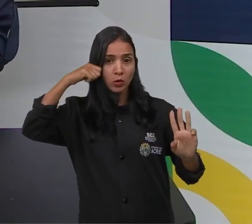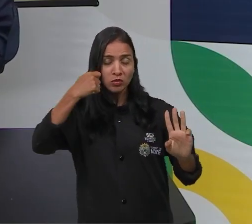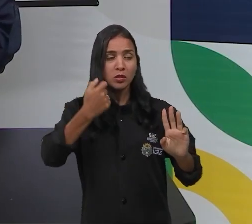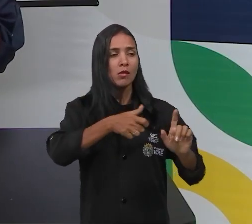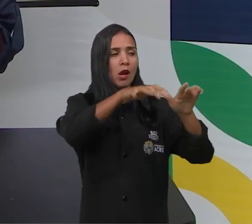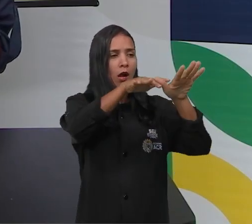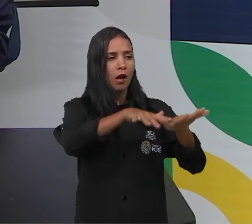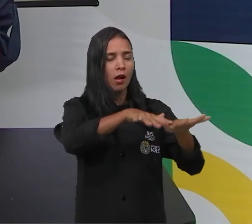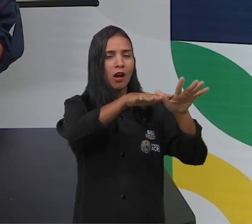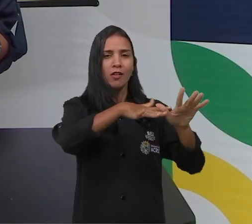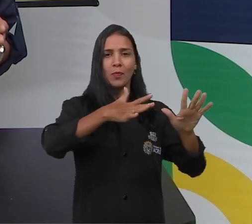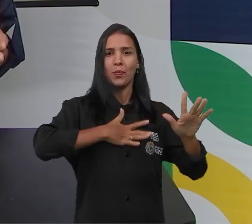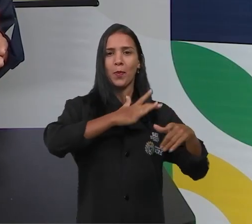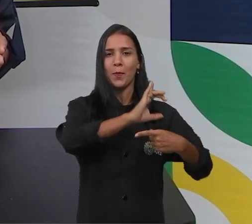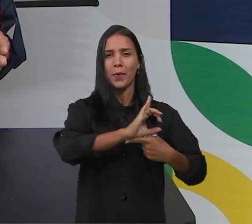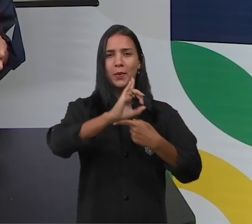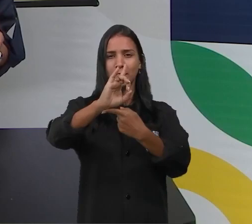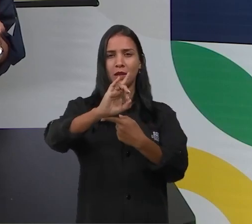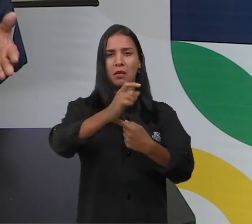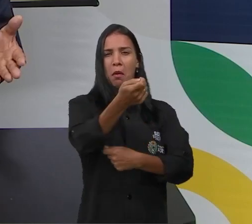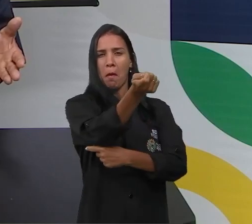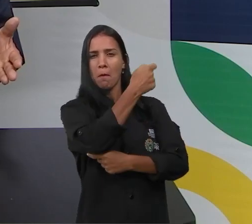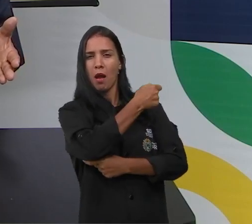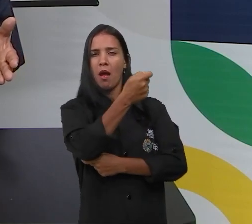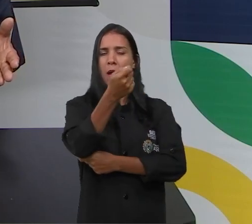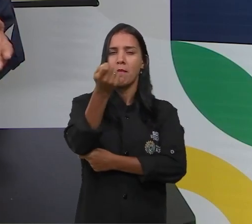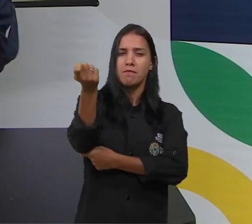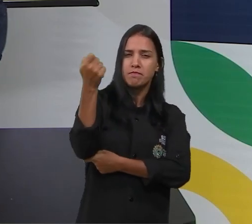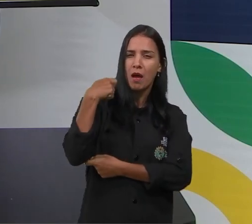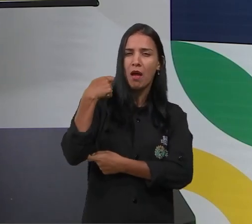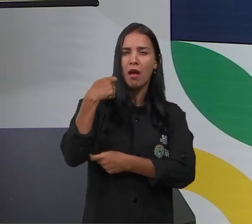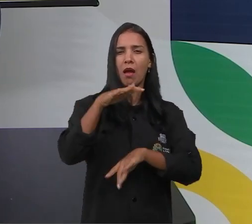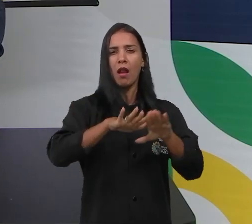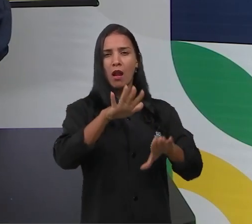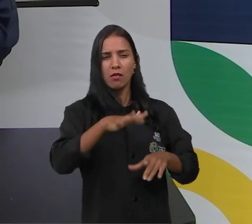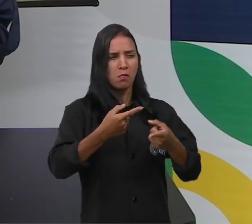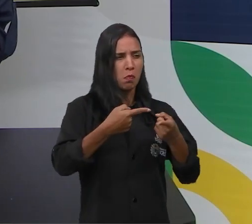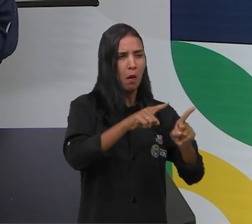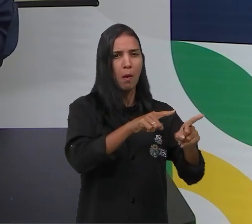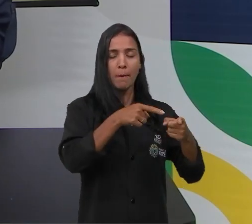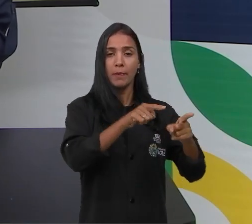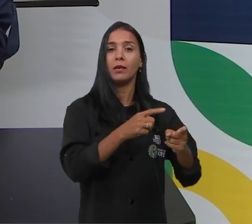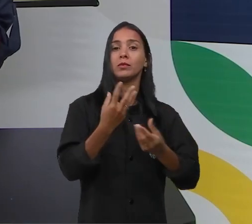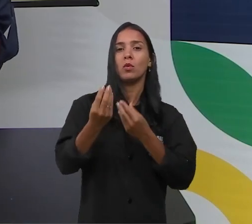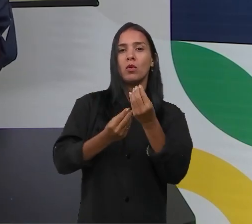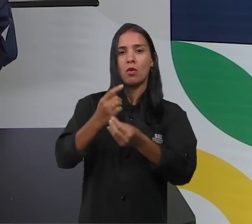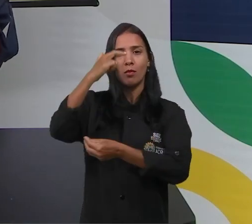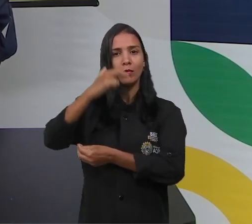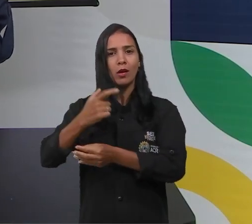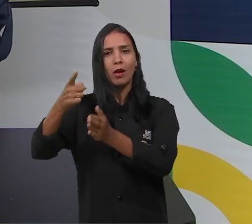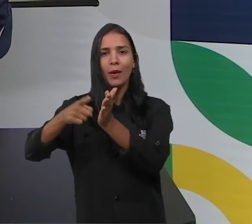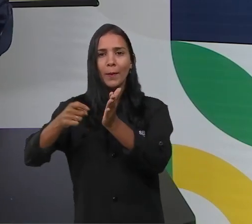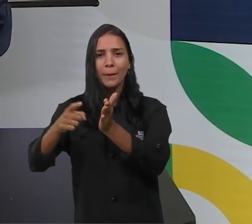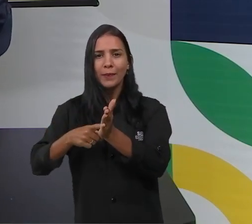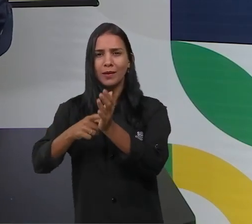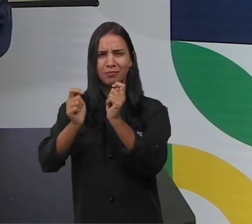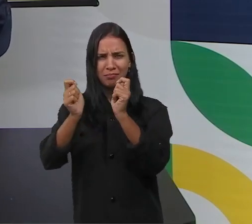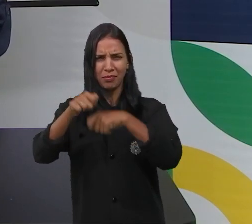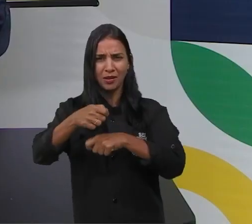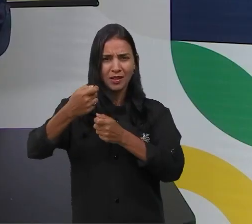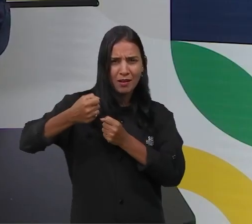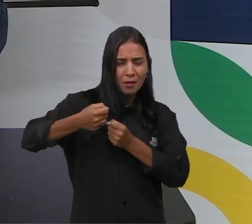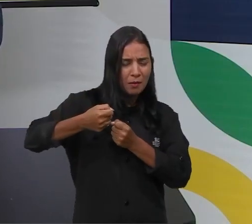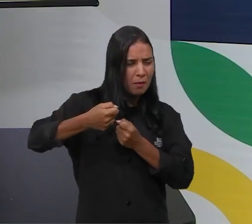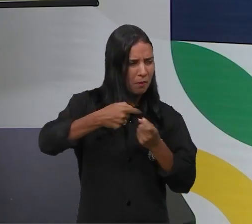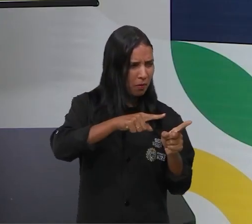que está chicoteando ou matando o outro? Então eu não posso, como branco, obrigar um negro a acreditar no mesmo